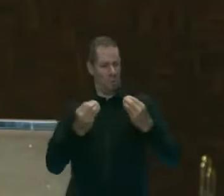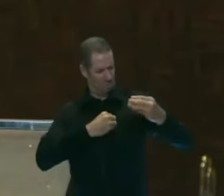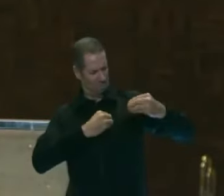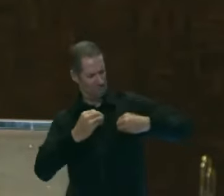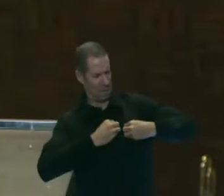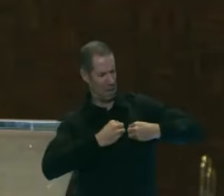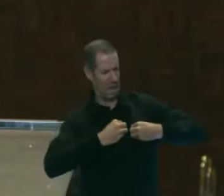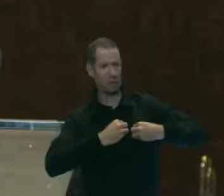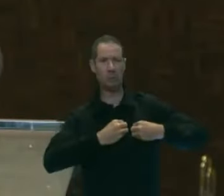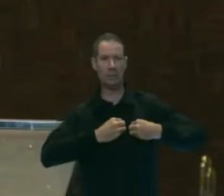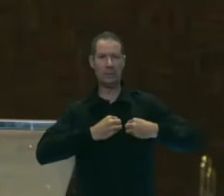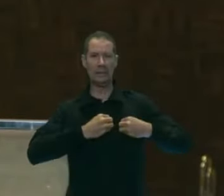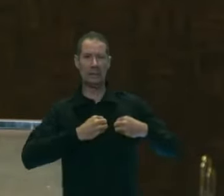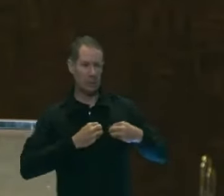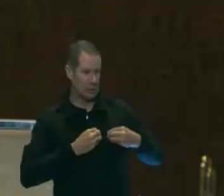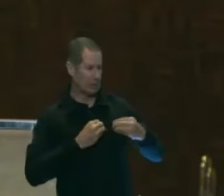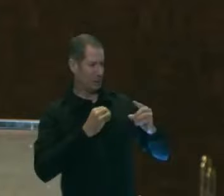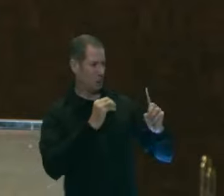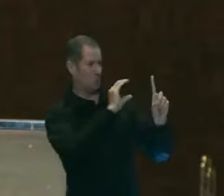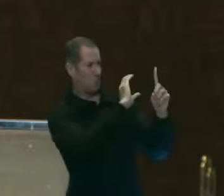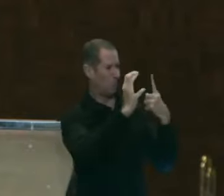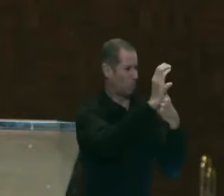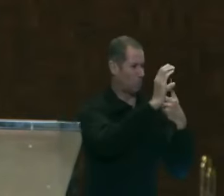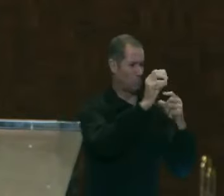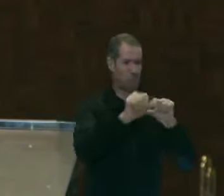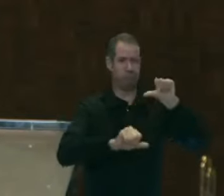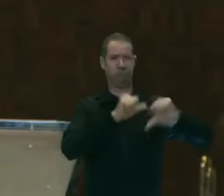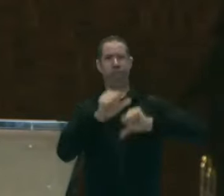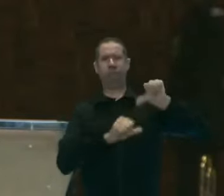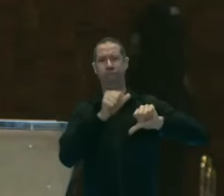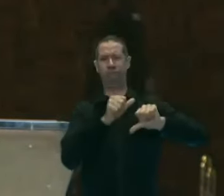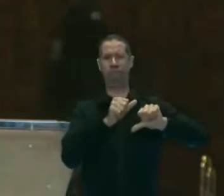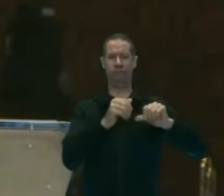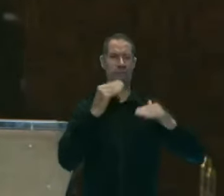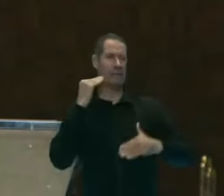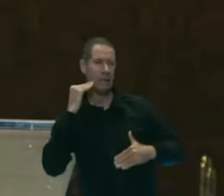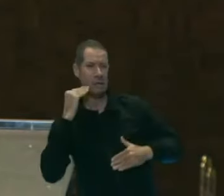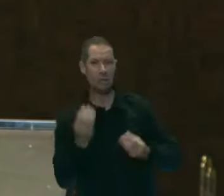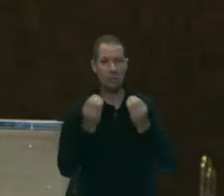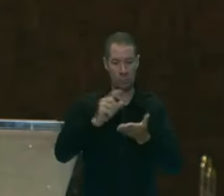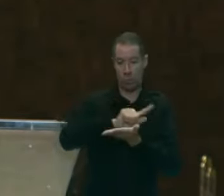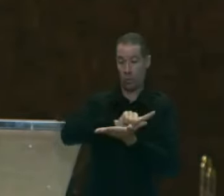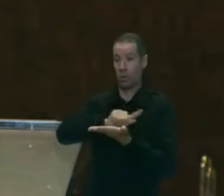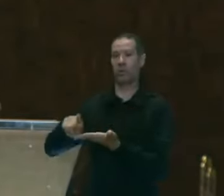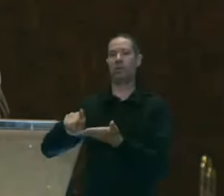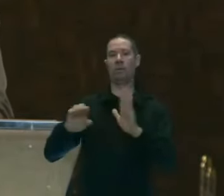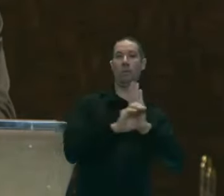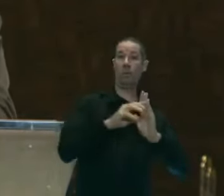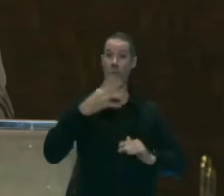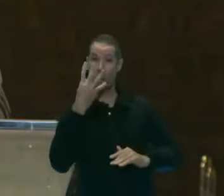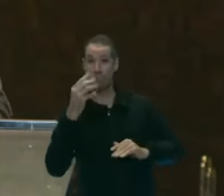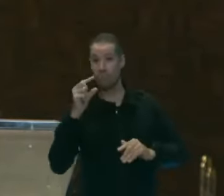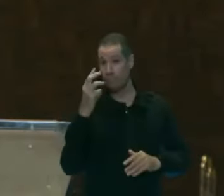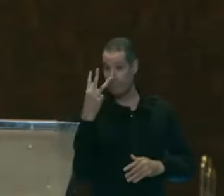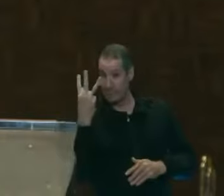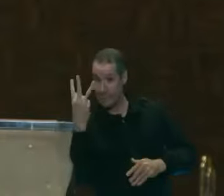pecado desconfigura o culto que nós prestamos a Deus? Gênesis 4, 3 diz